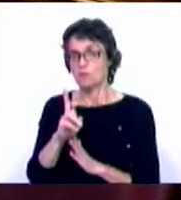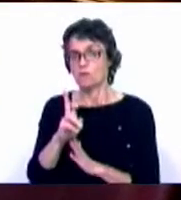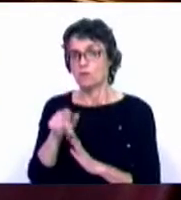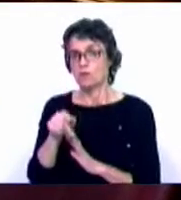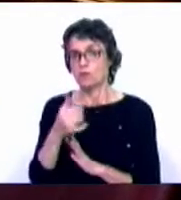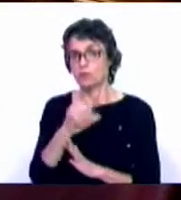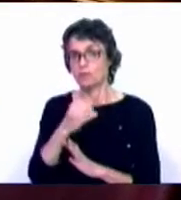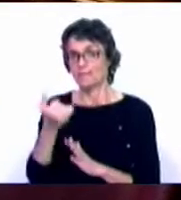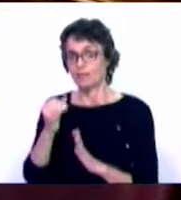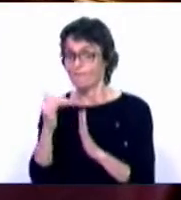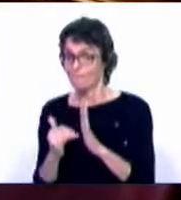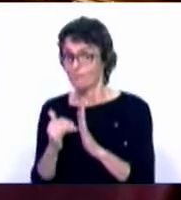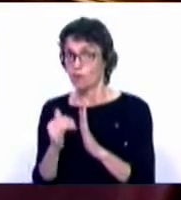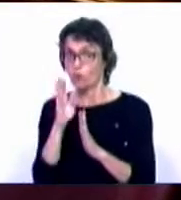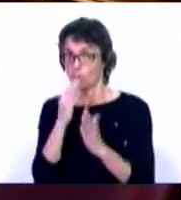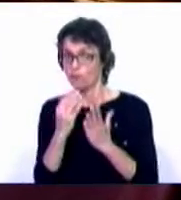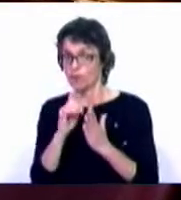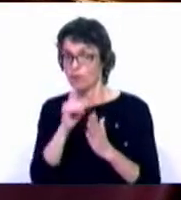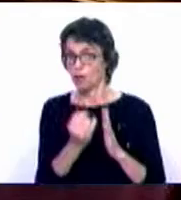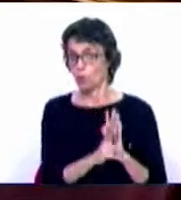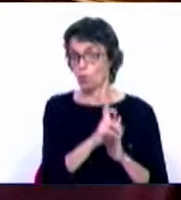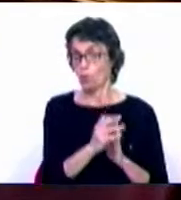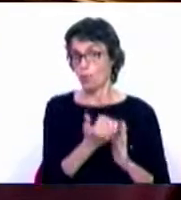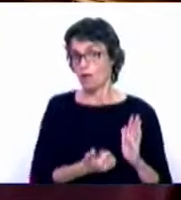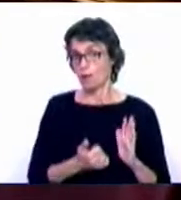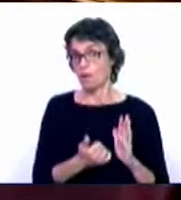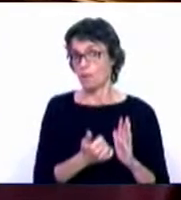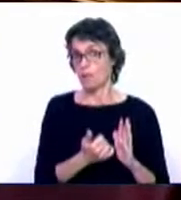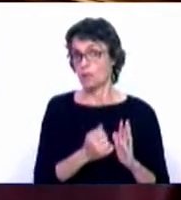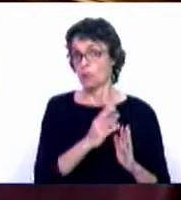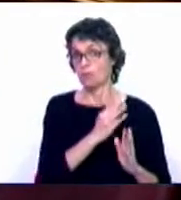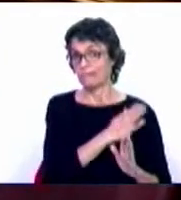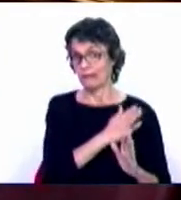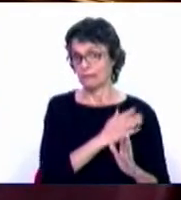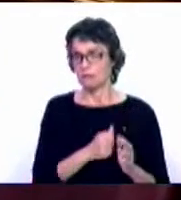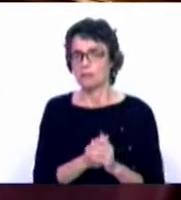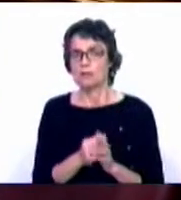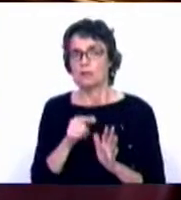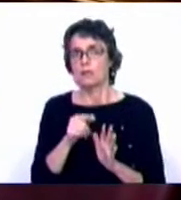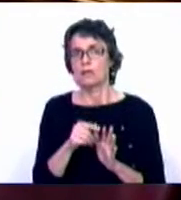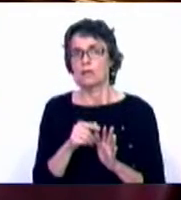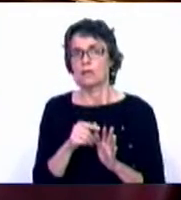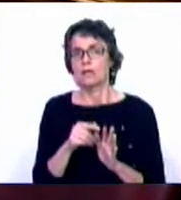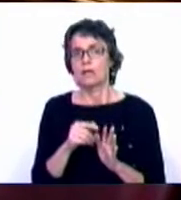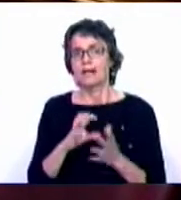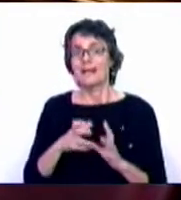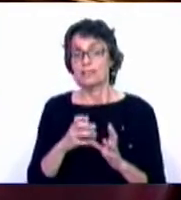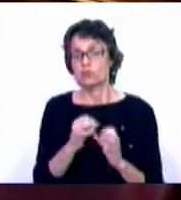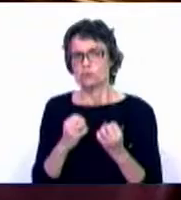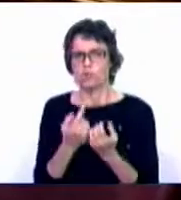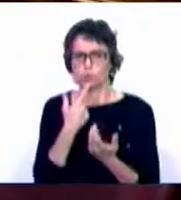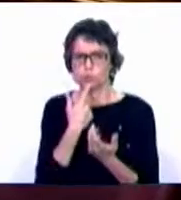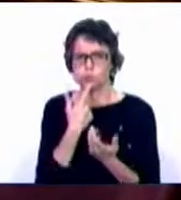2020 foi muito menor do que o aumento do desemprego no início da década passada. A crise social que vivemos é